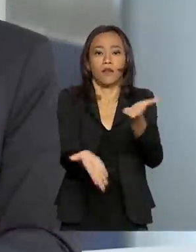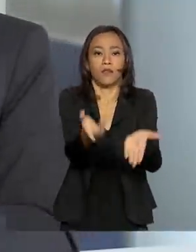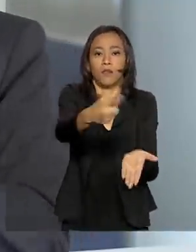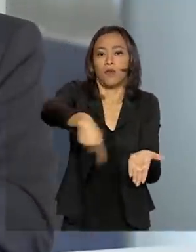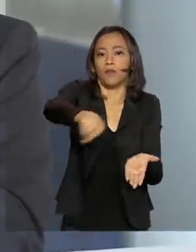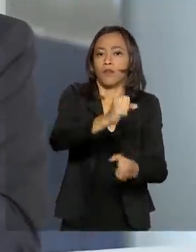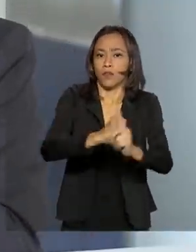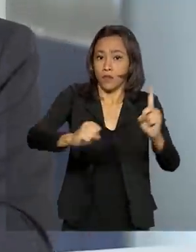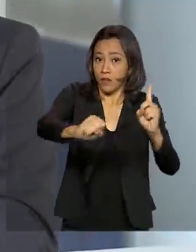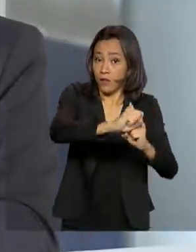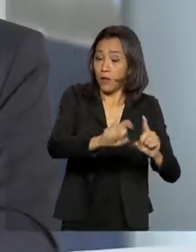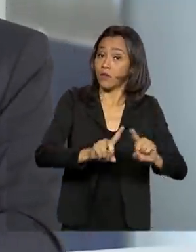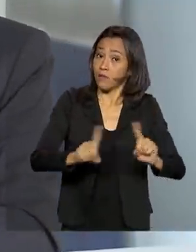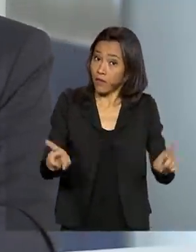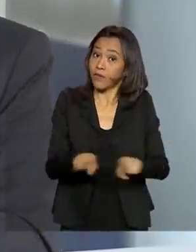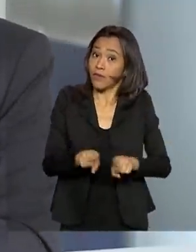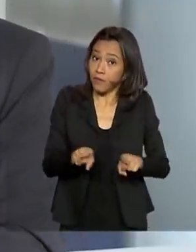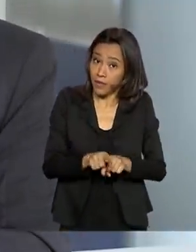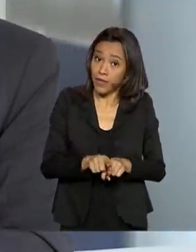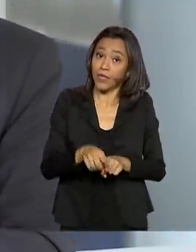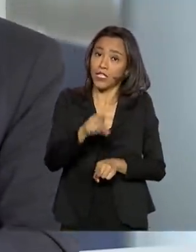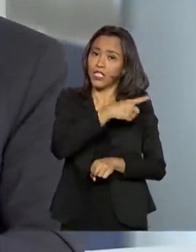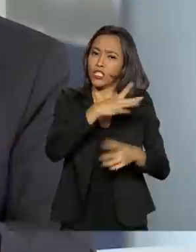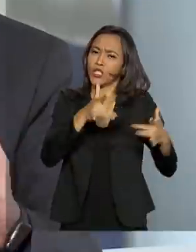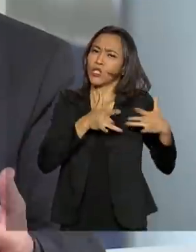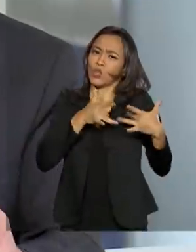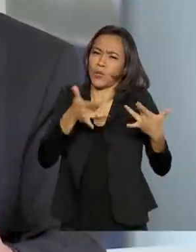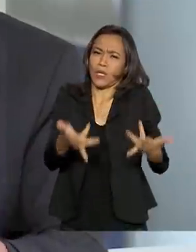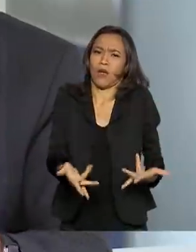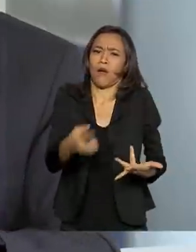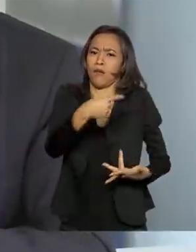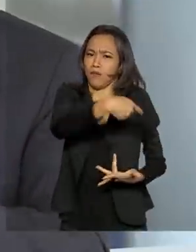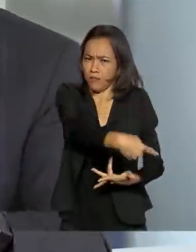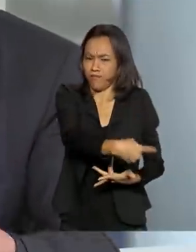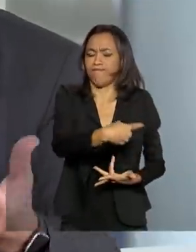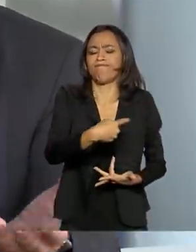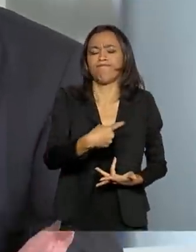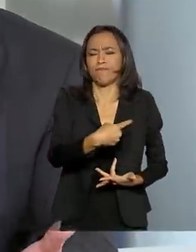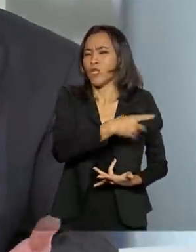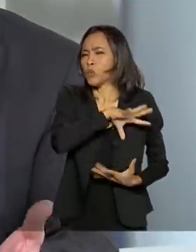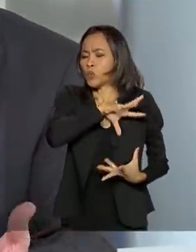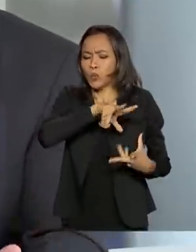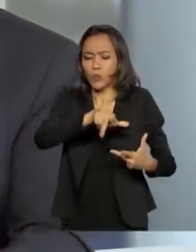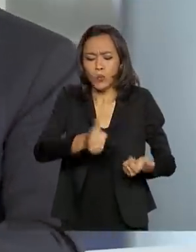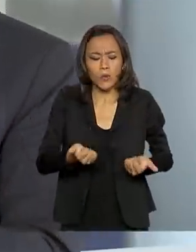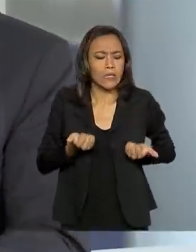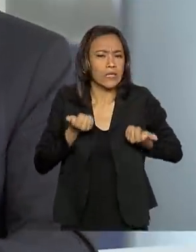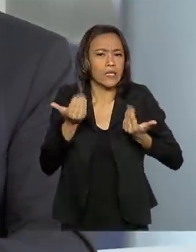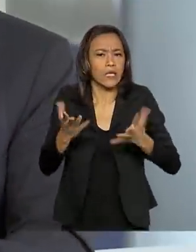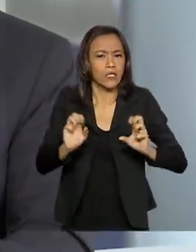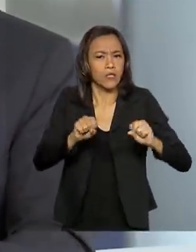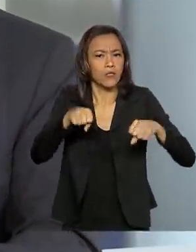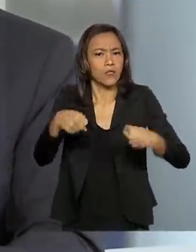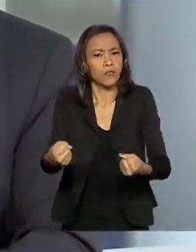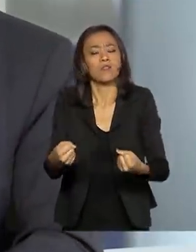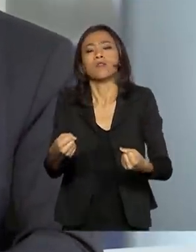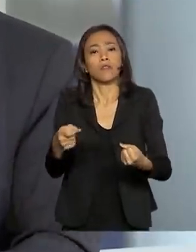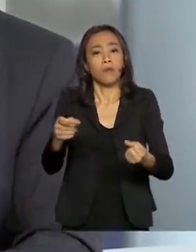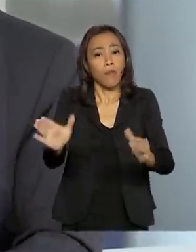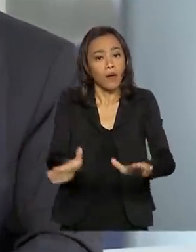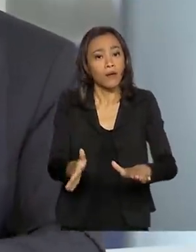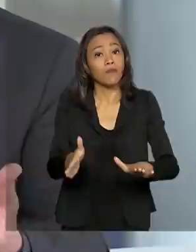brasileira, mas também de forma solidária, dando aquilo que pode dar em benefício